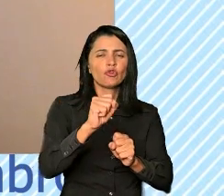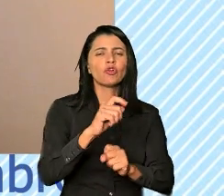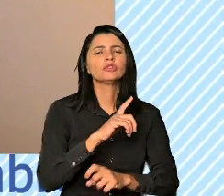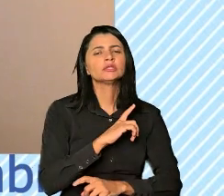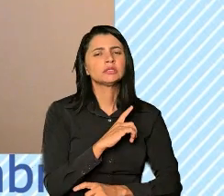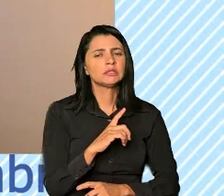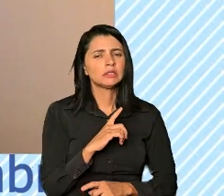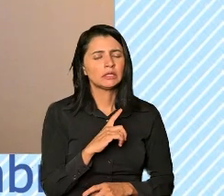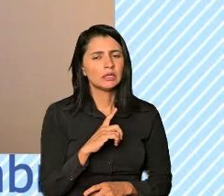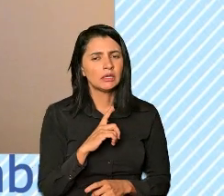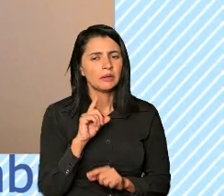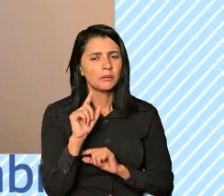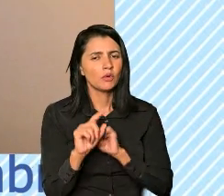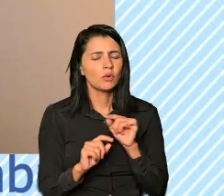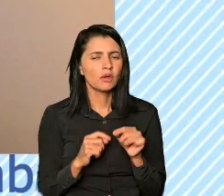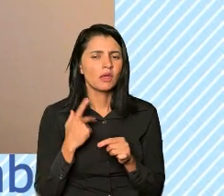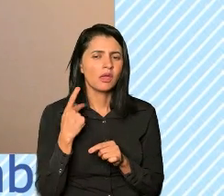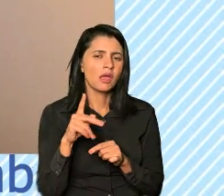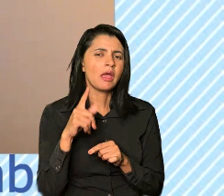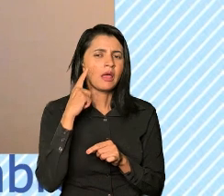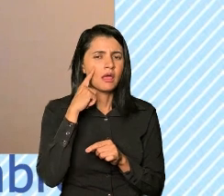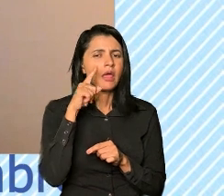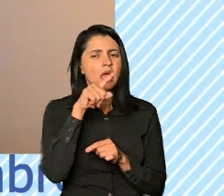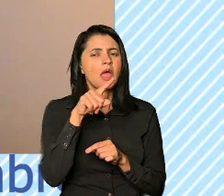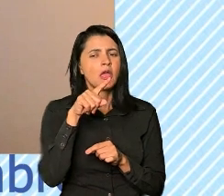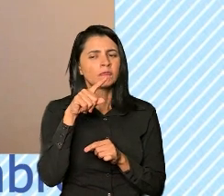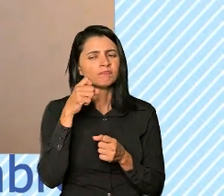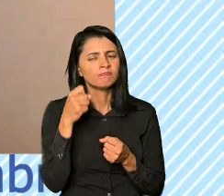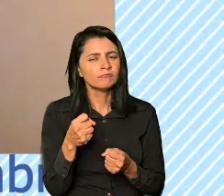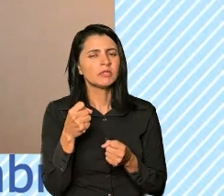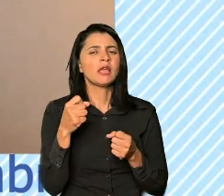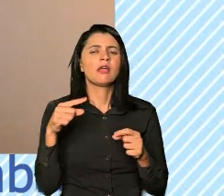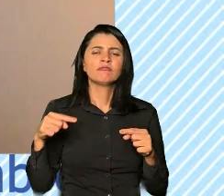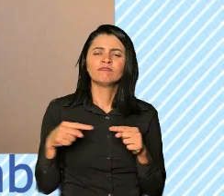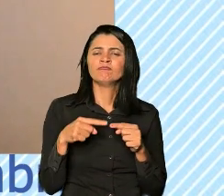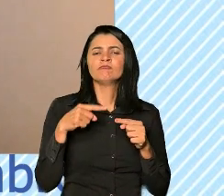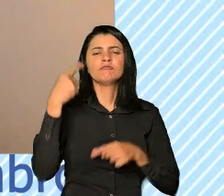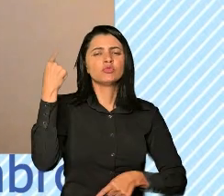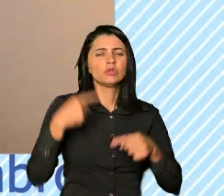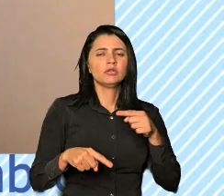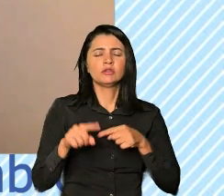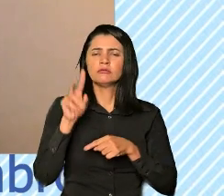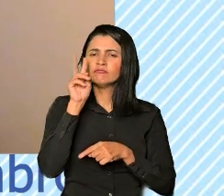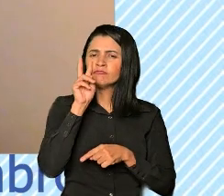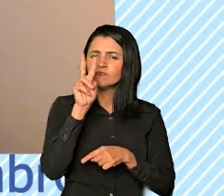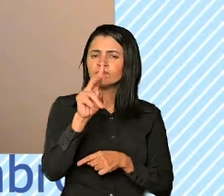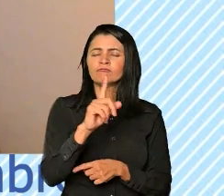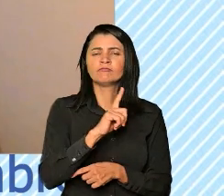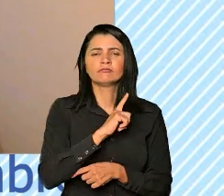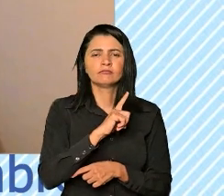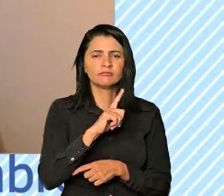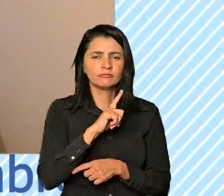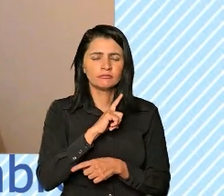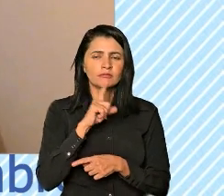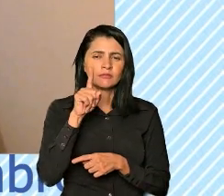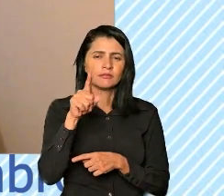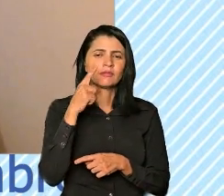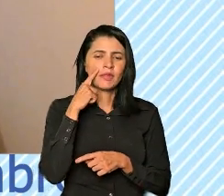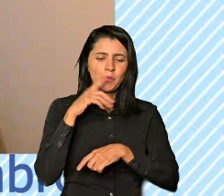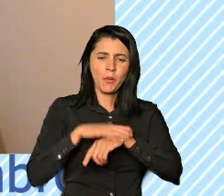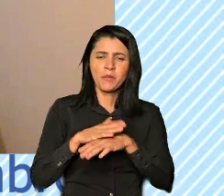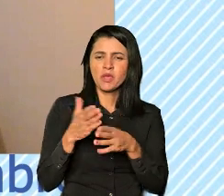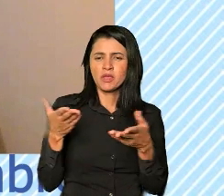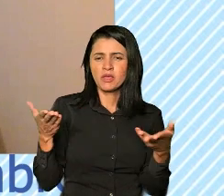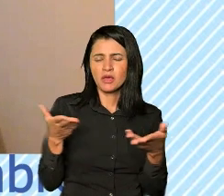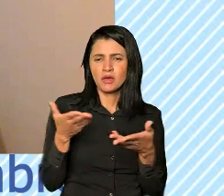elas têm um peso político muito forte, e a gente tem visto isso Não nesse é. momento, O exemplo